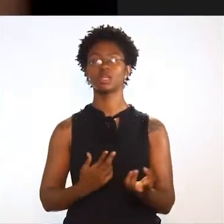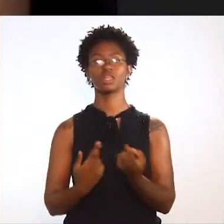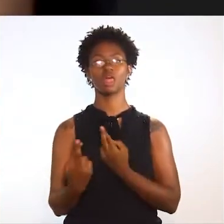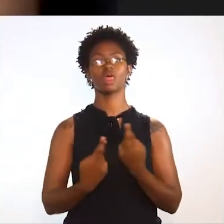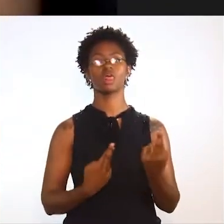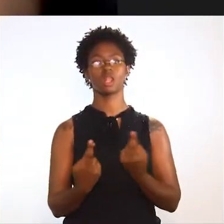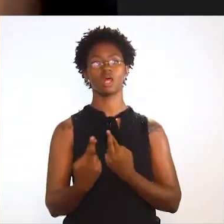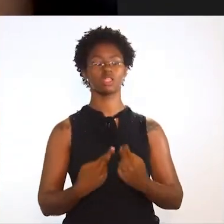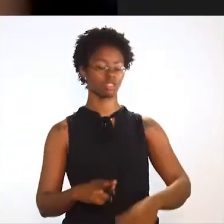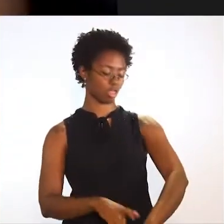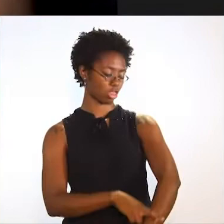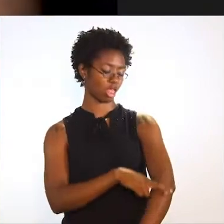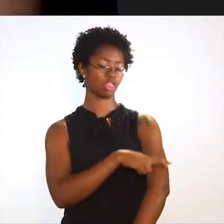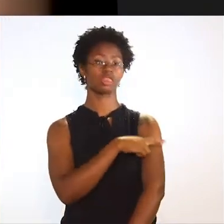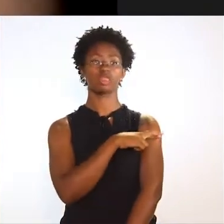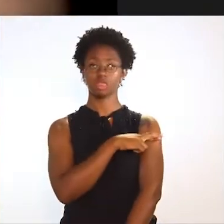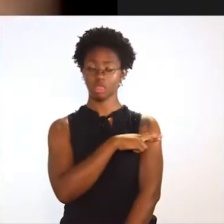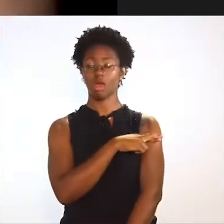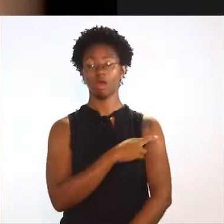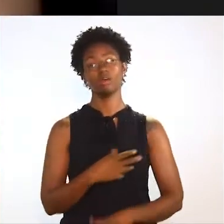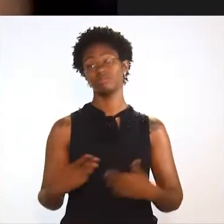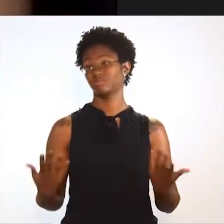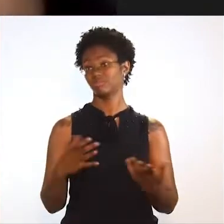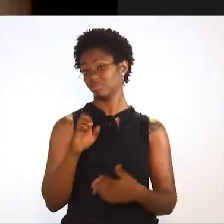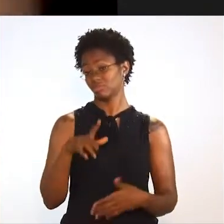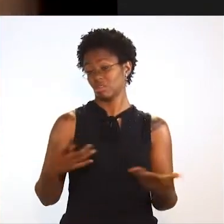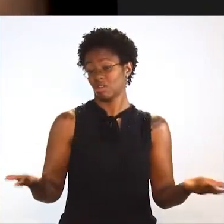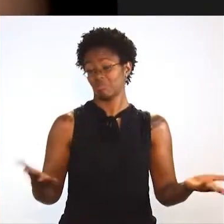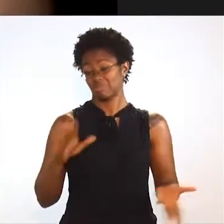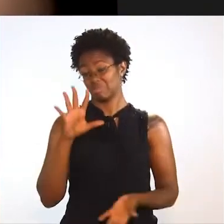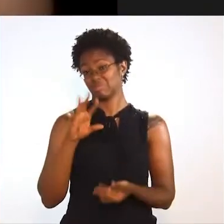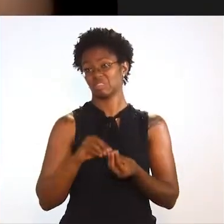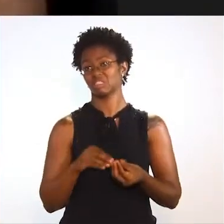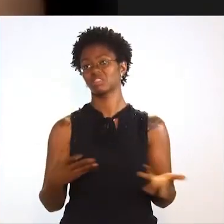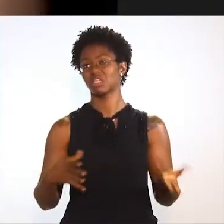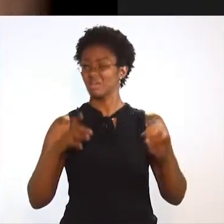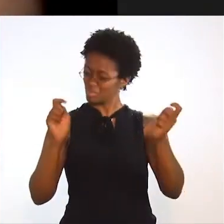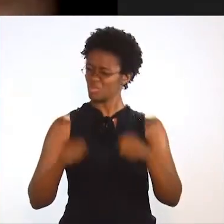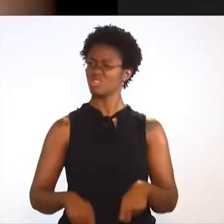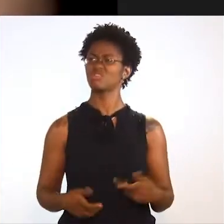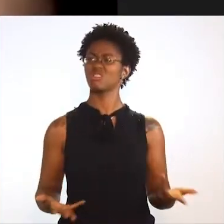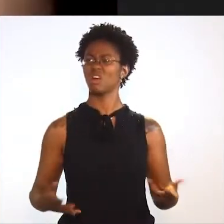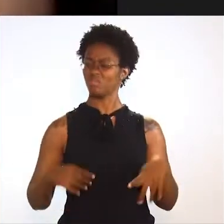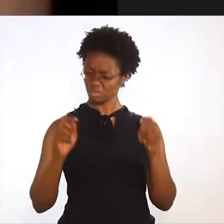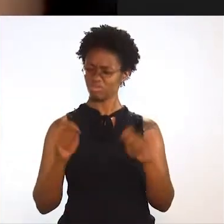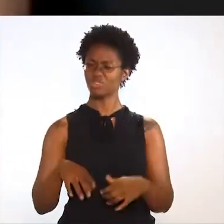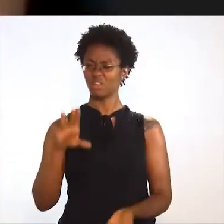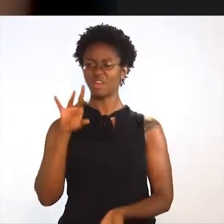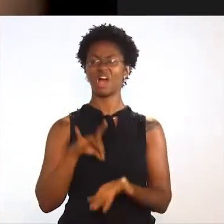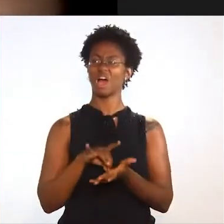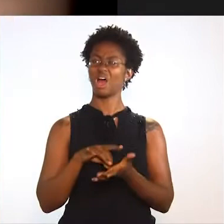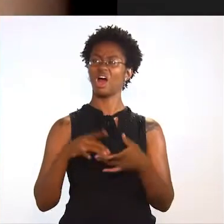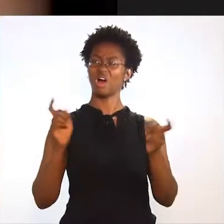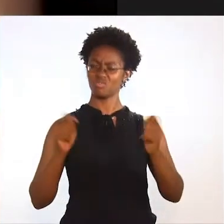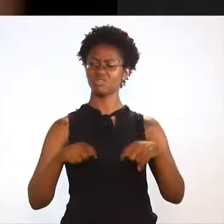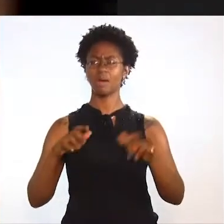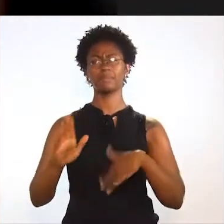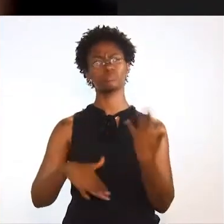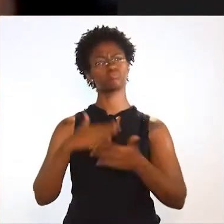de relações étnico-raciais. E é isso, gente, é possível, é